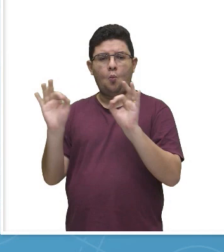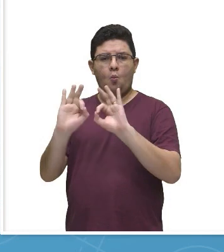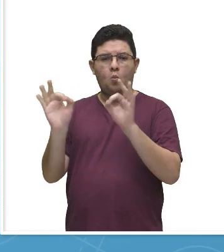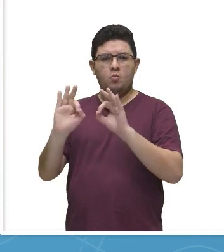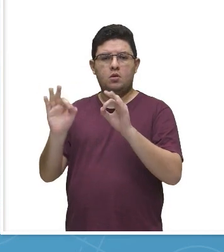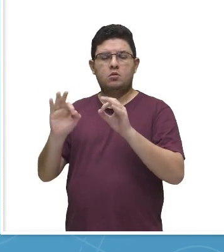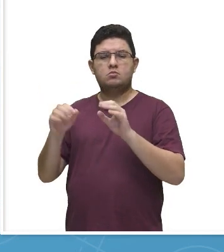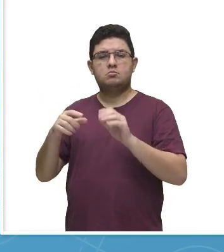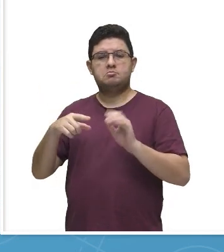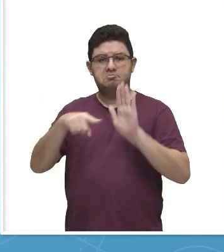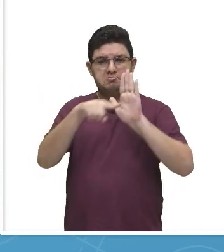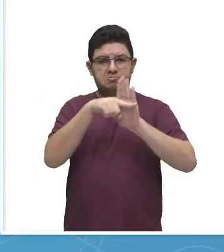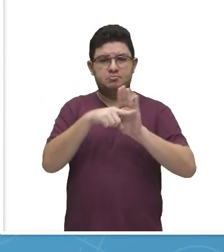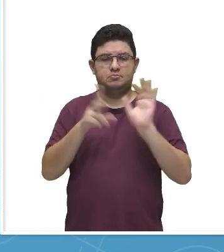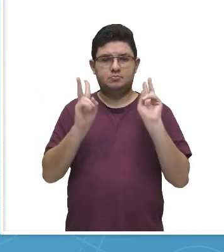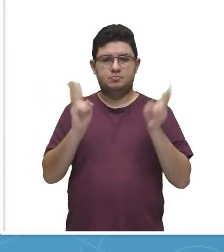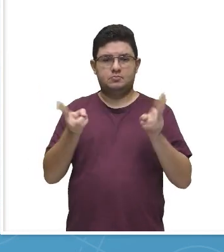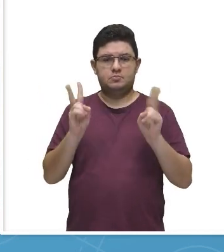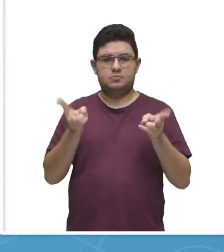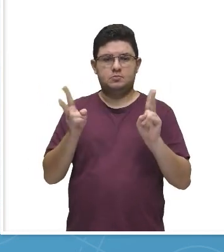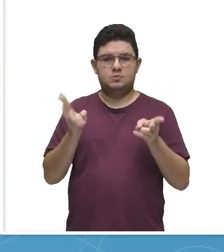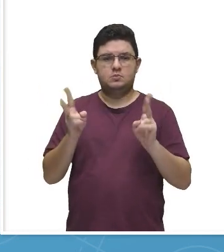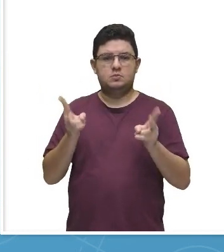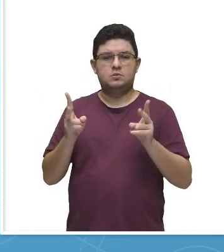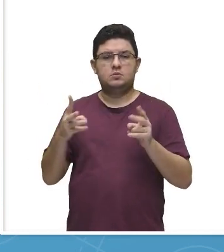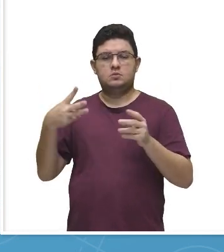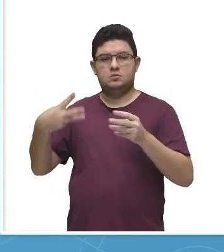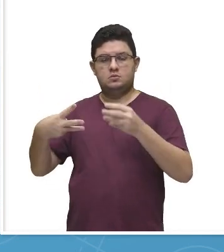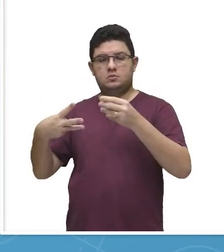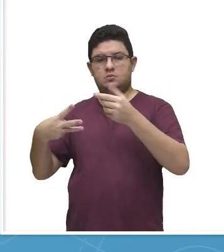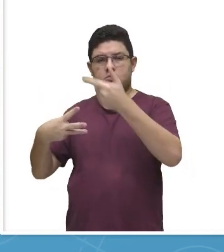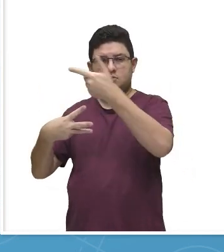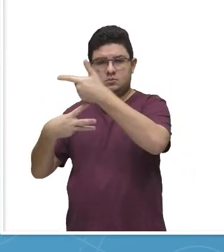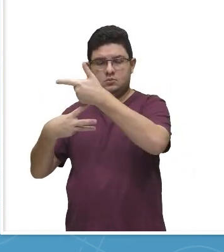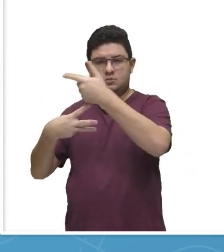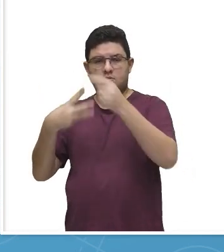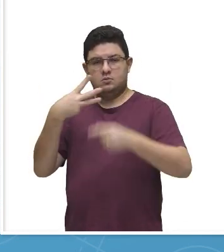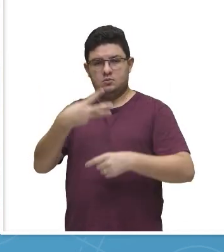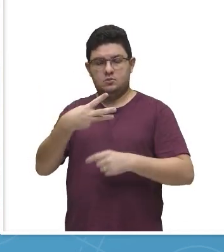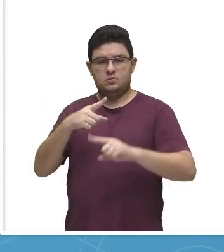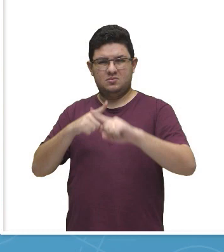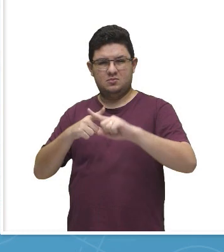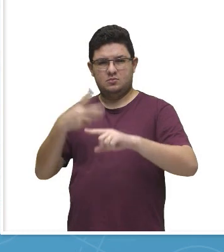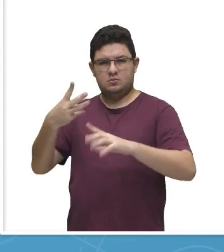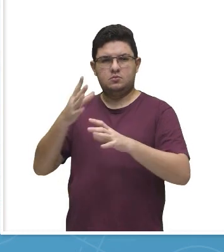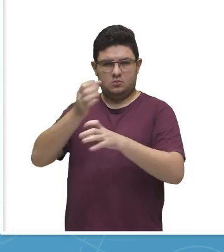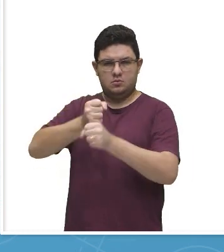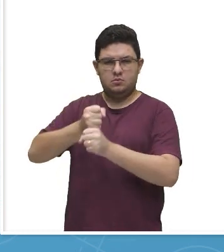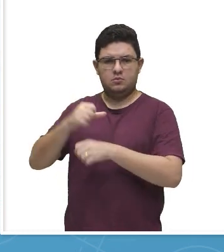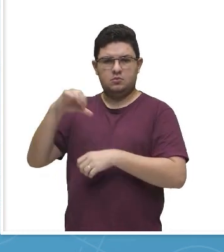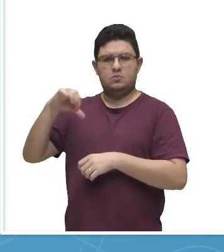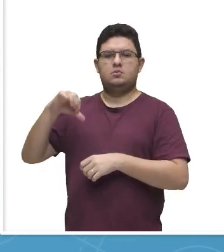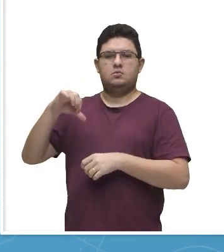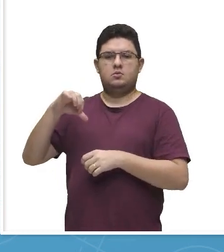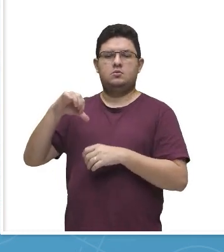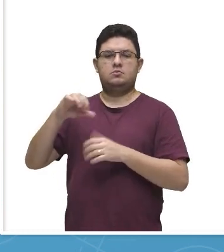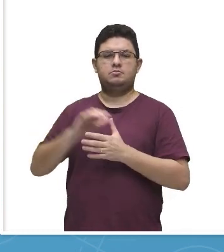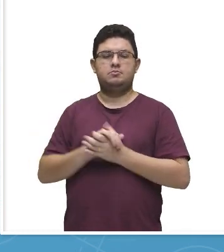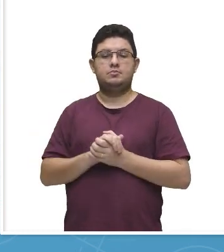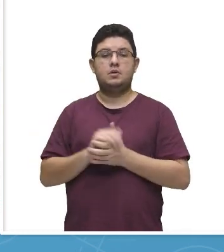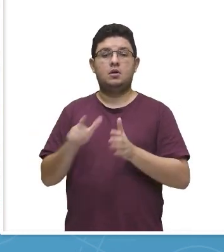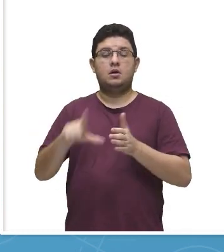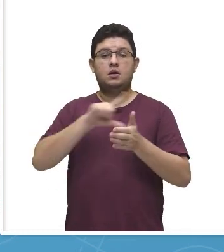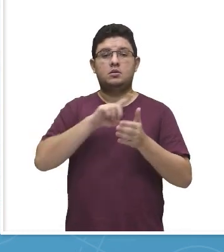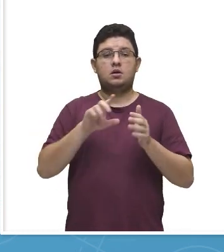o 3 à potência de cada, 3 ao quadrado, 9. Aquelas regras que nós vimos anteriormente só são válidas